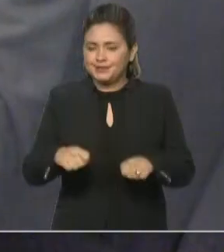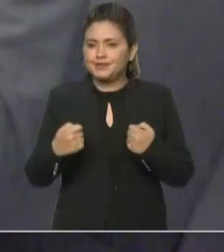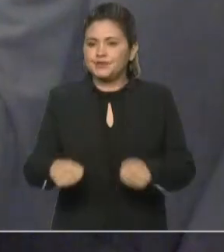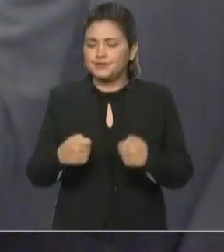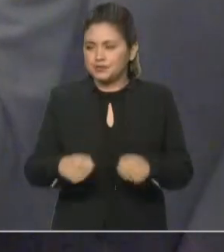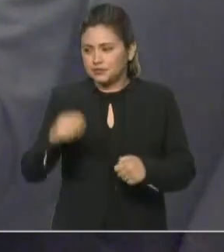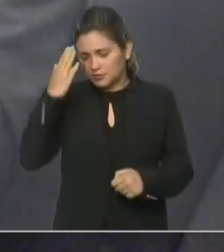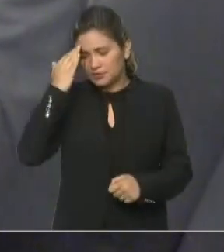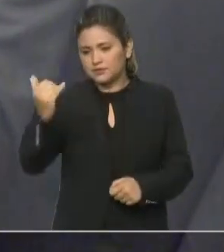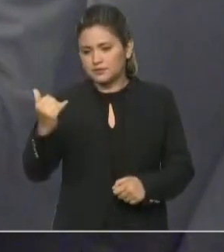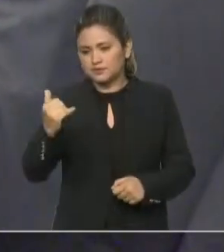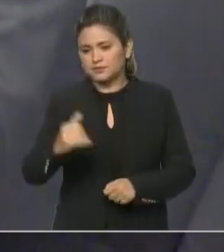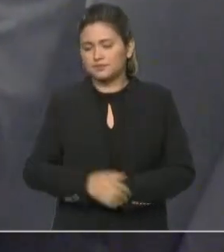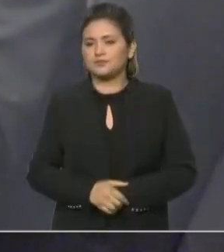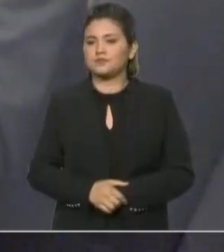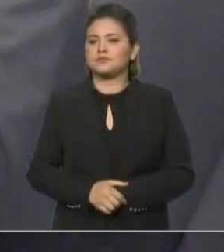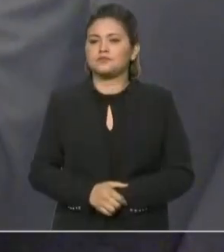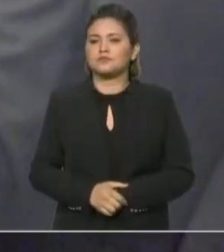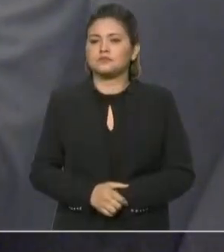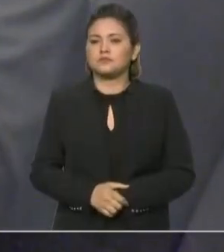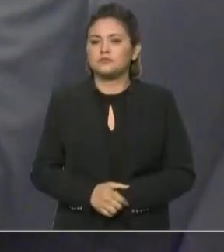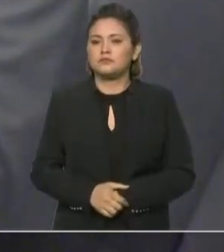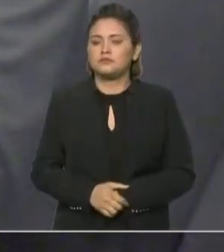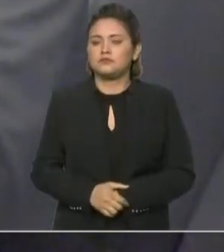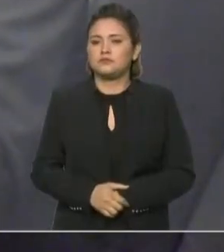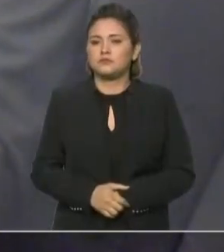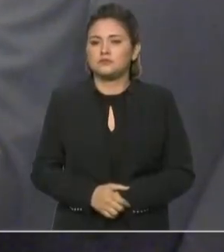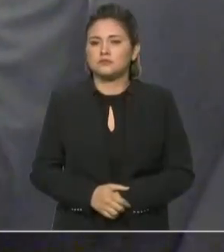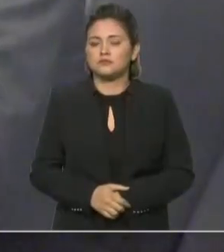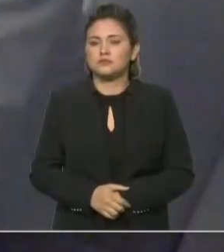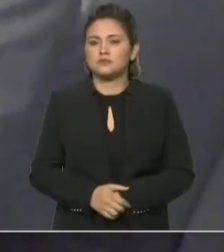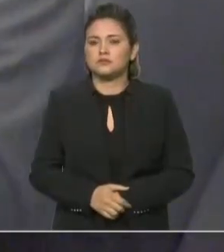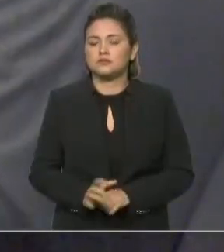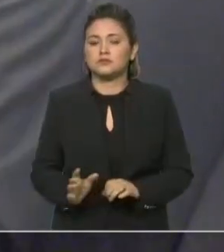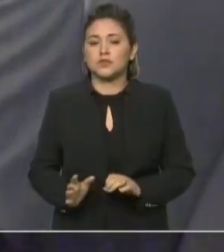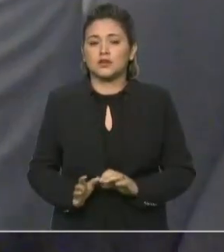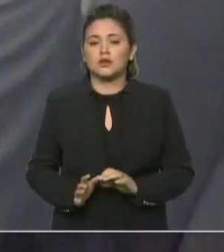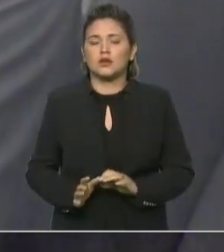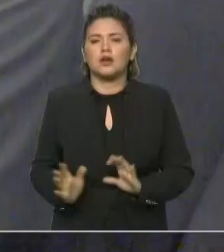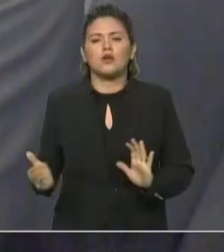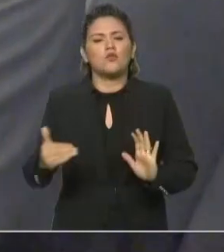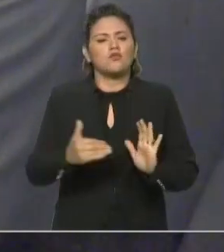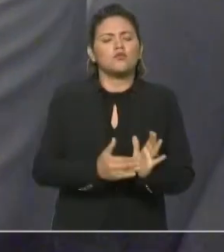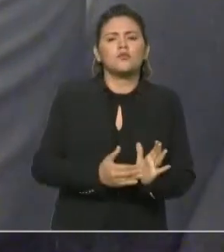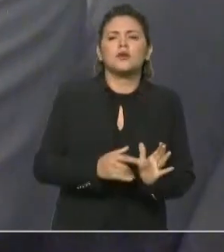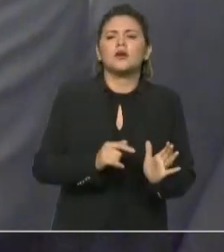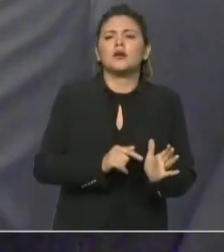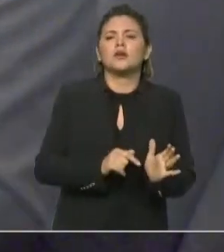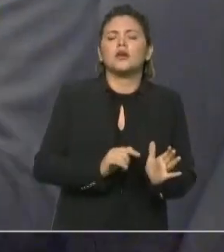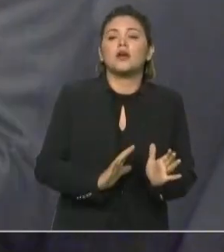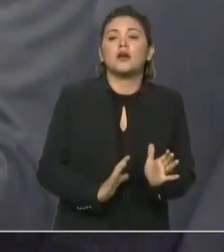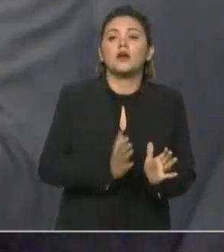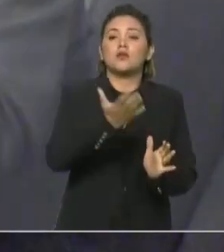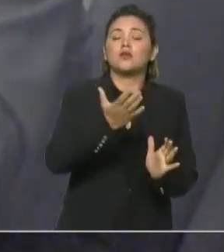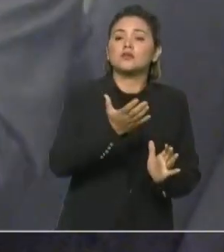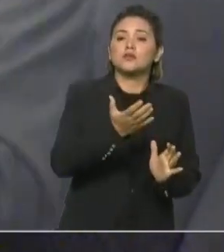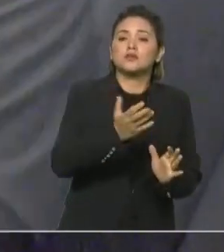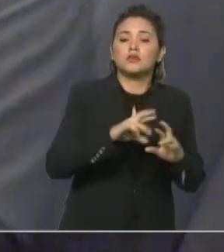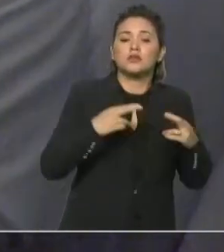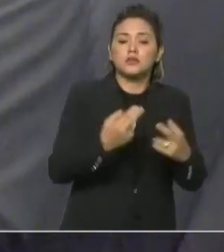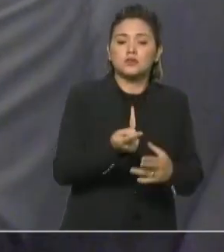vez que a Assembleia Legislativa fez uma audiência pública com a Alumar foi em 2005, presidida então pelo